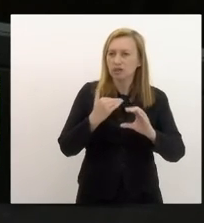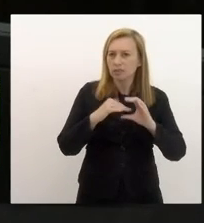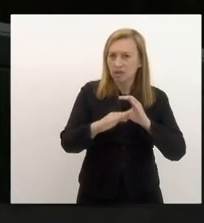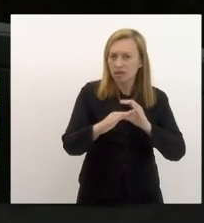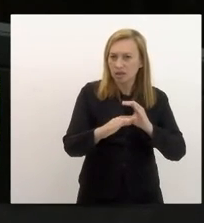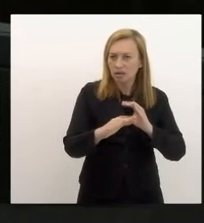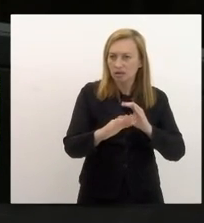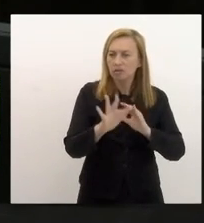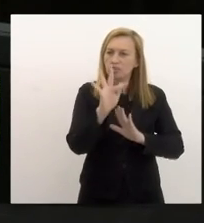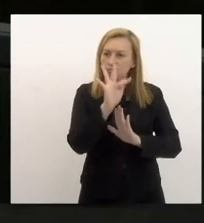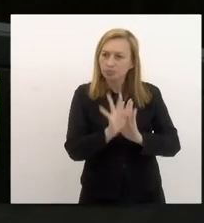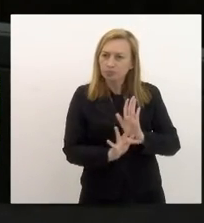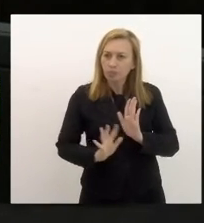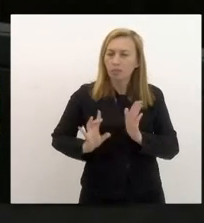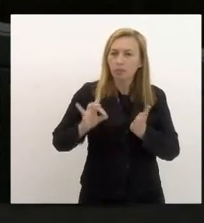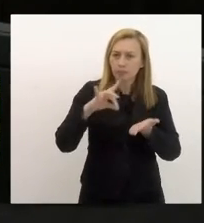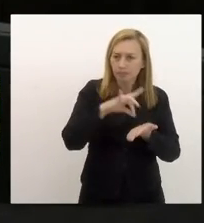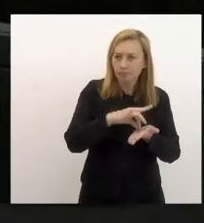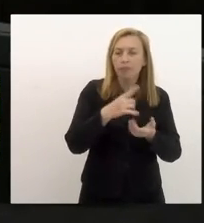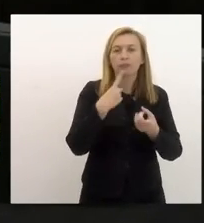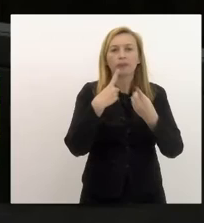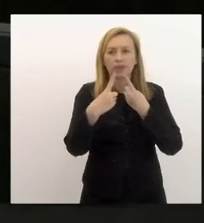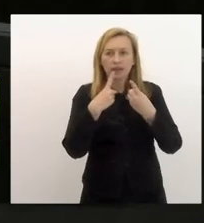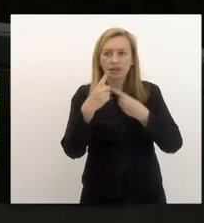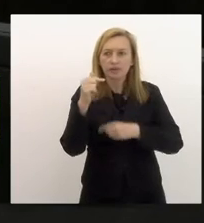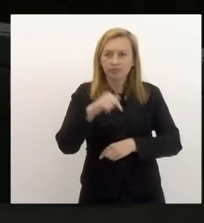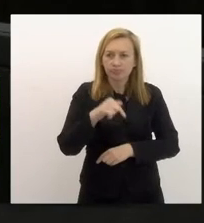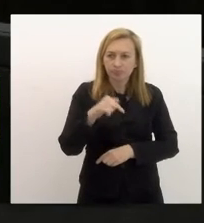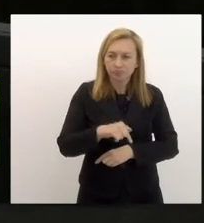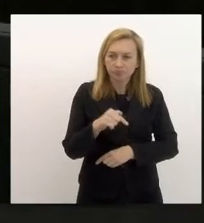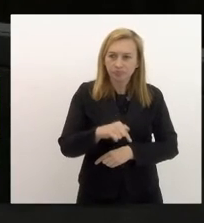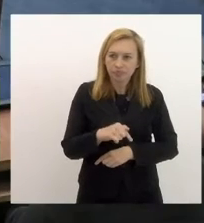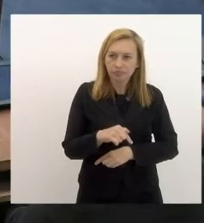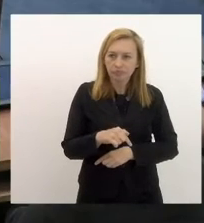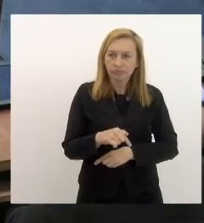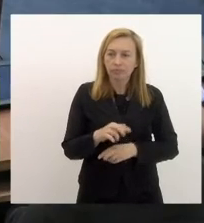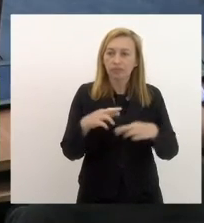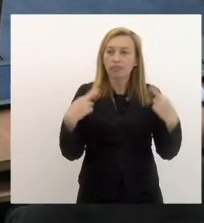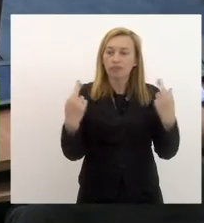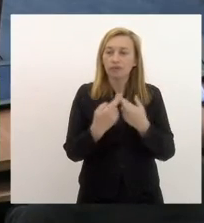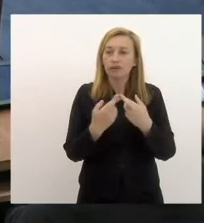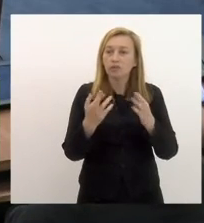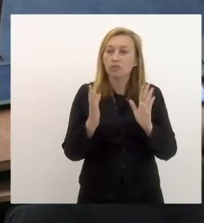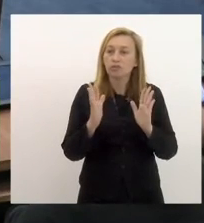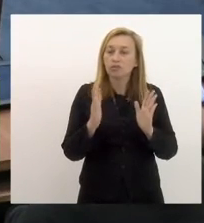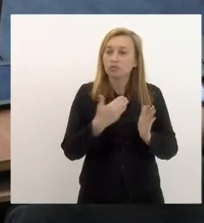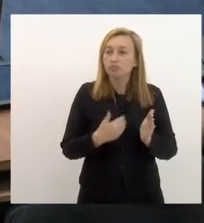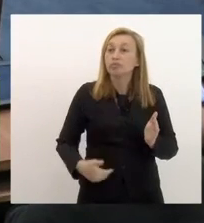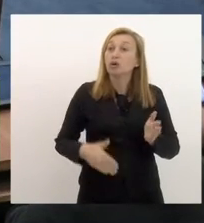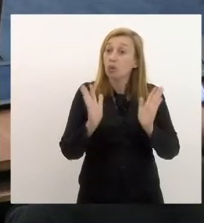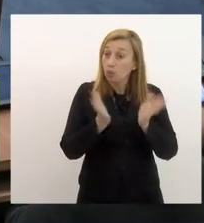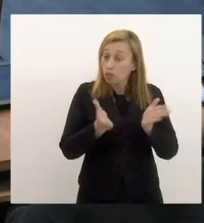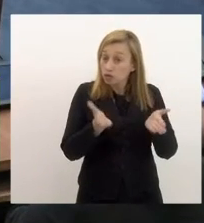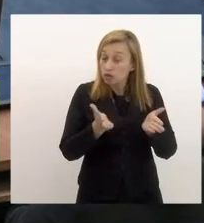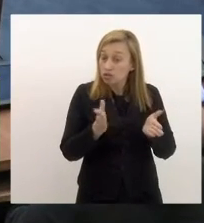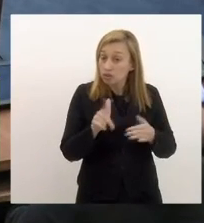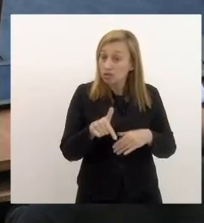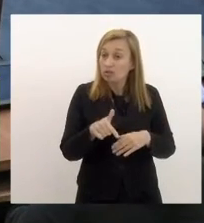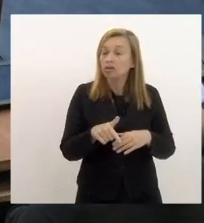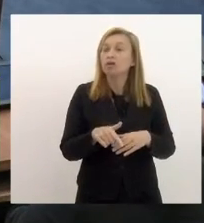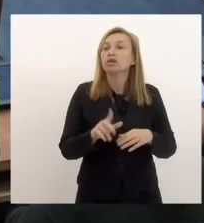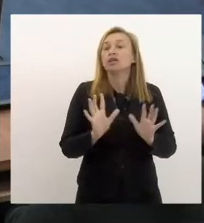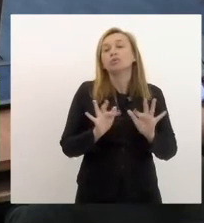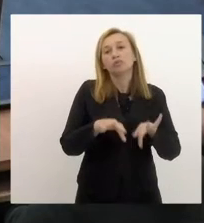O texto original está sendo discutido aqui podes audiência pública hoje ainda é Ah e